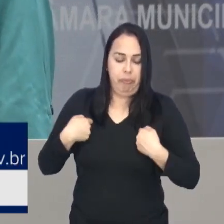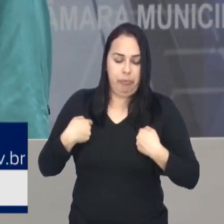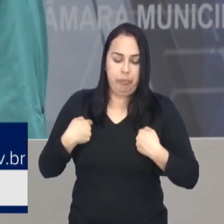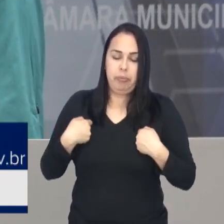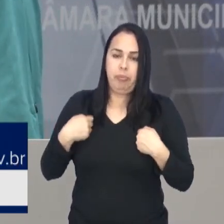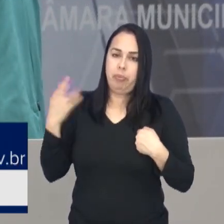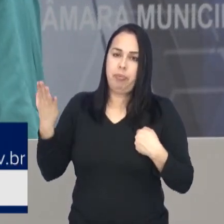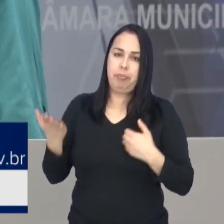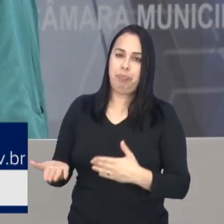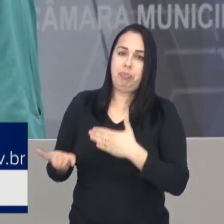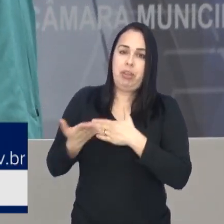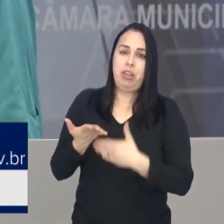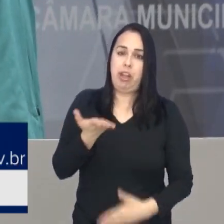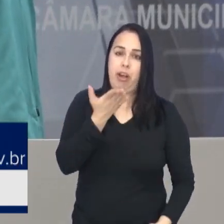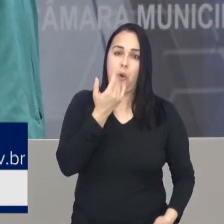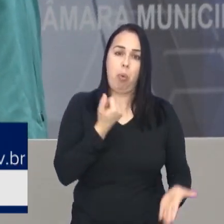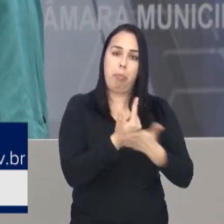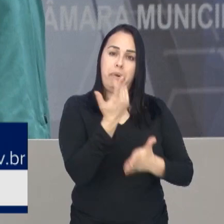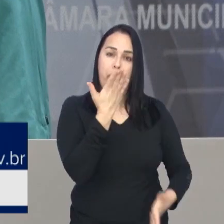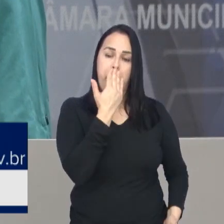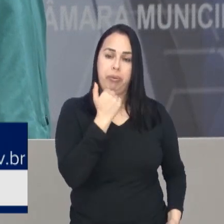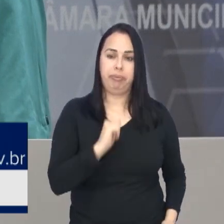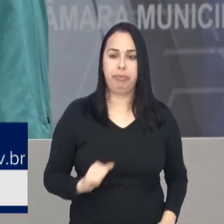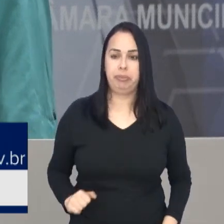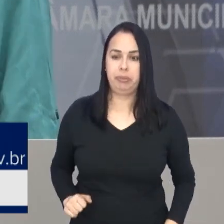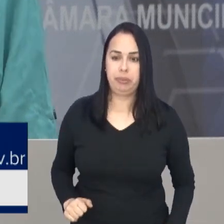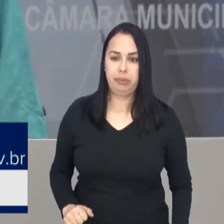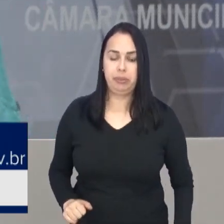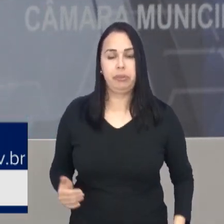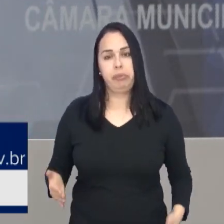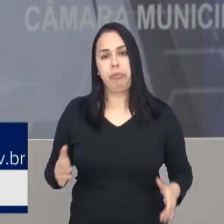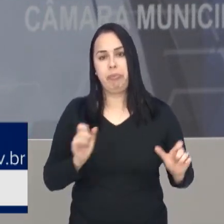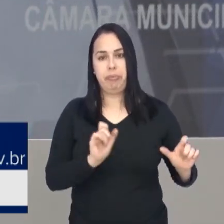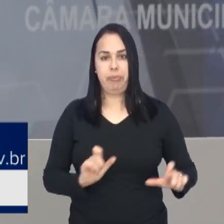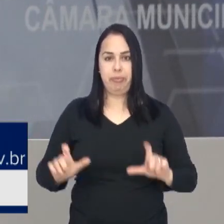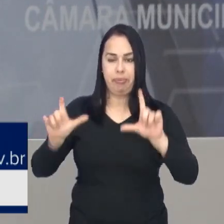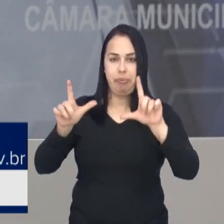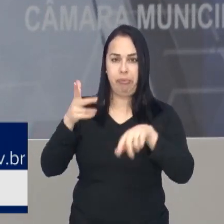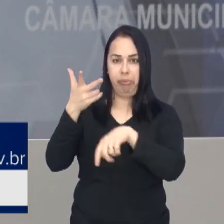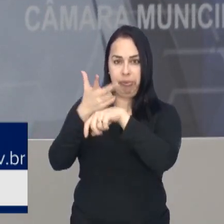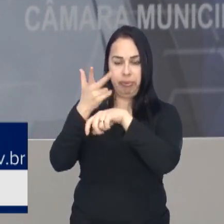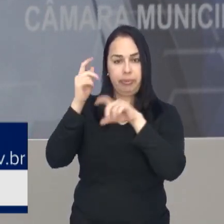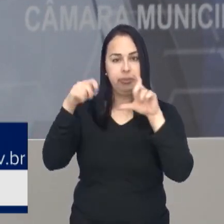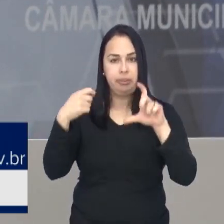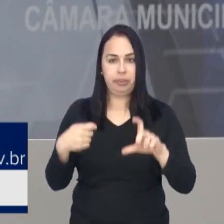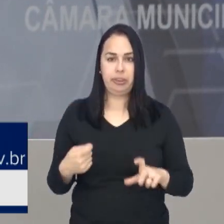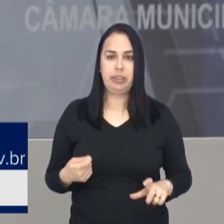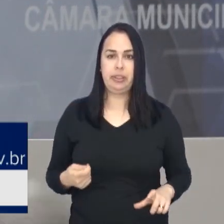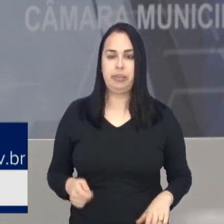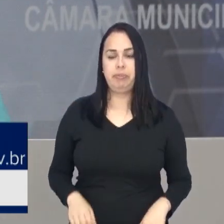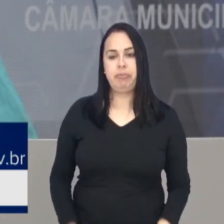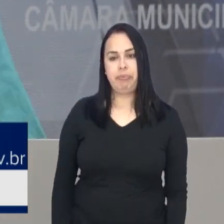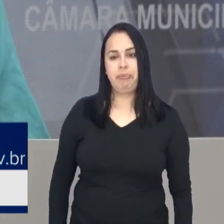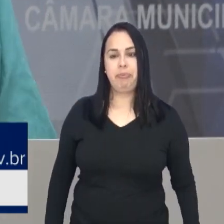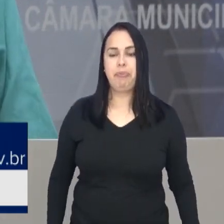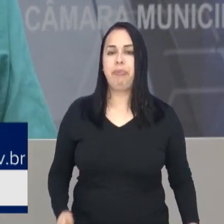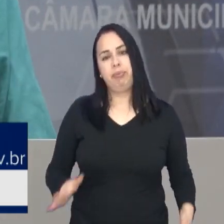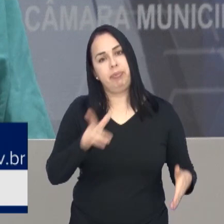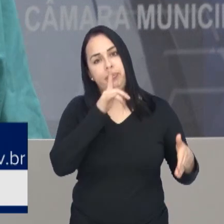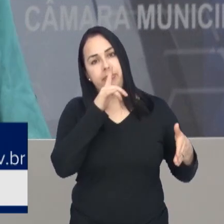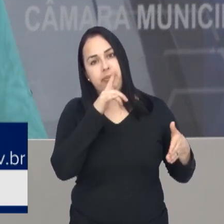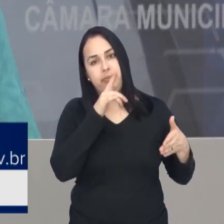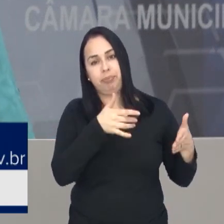casa dos familiares. Por favor, agora o último aí. Ah, do Rio